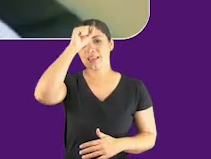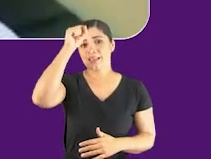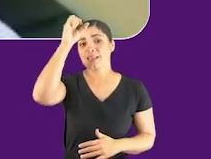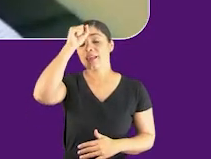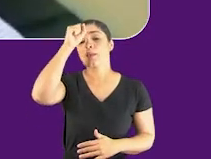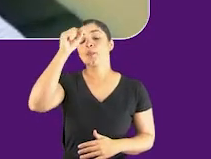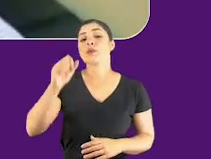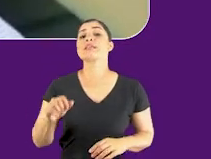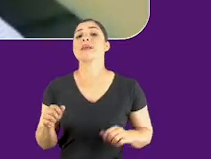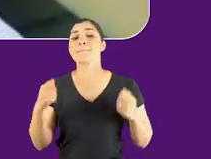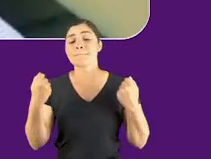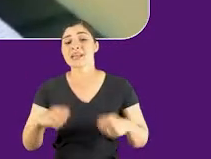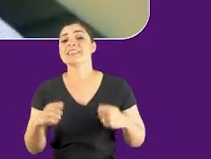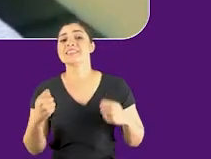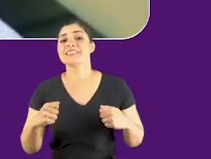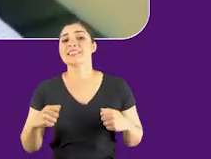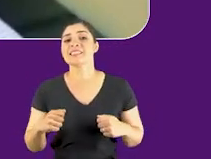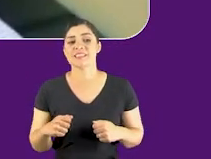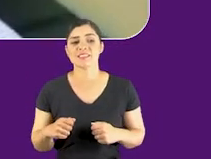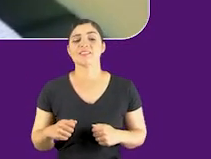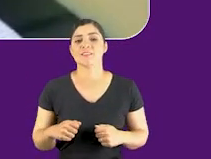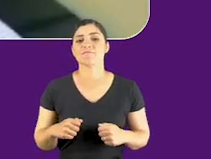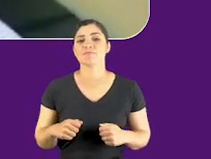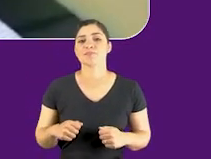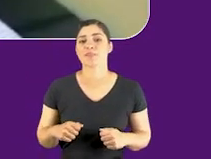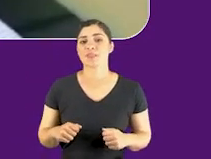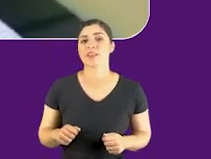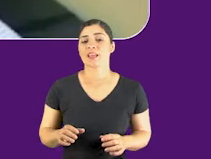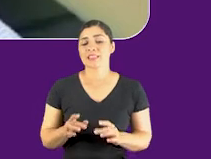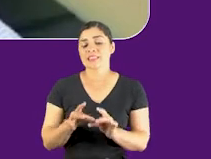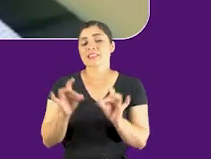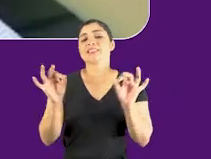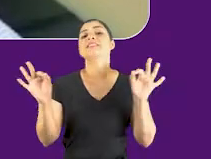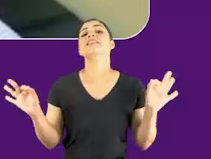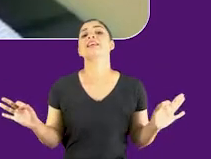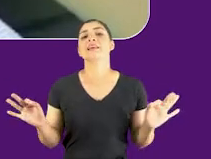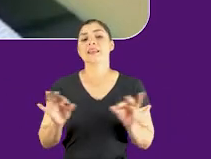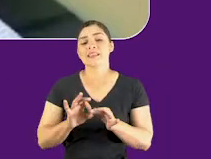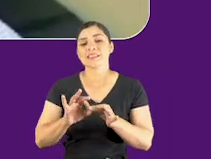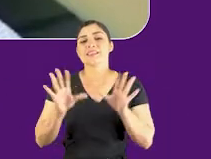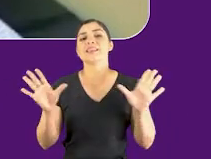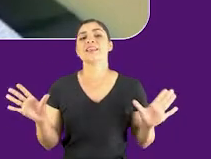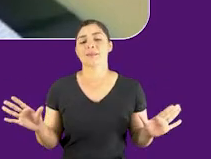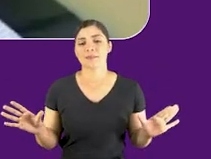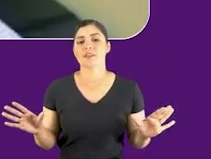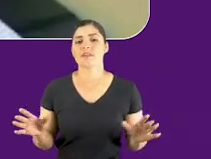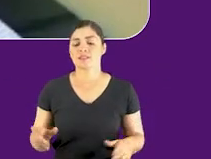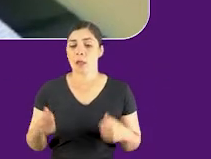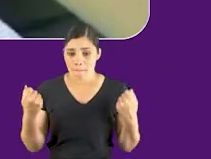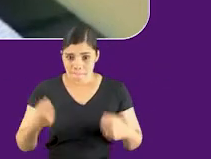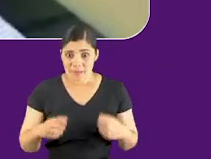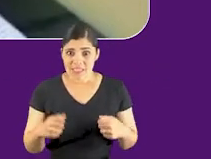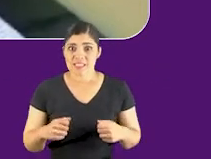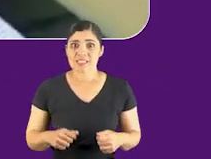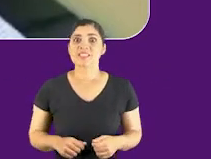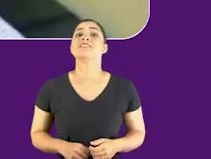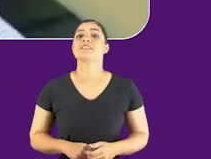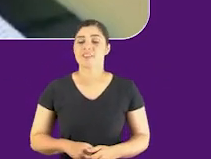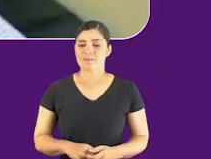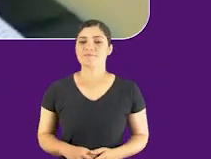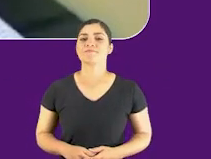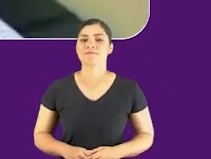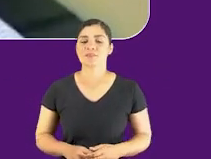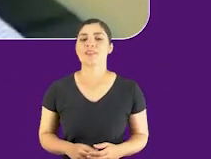esforçados porque você o que você faz hoje que funciona tem que fazer amanhã que funcione tem que fazer